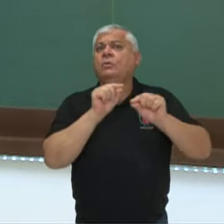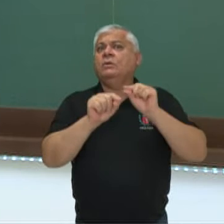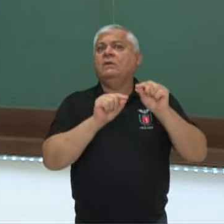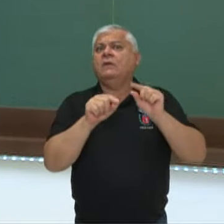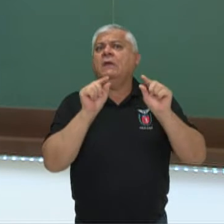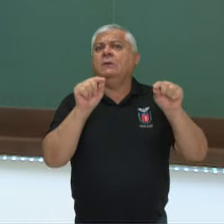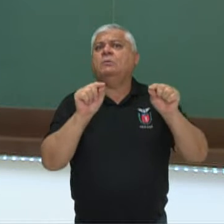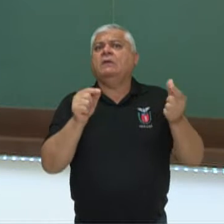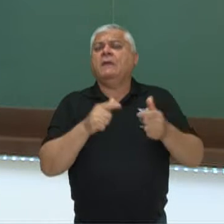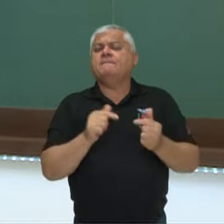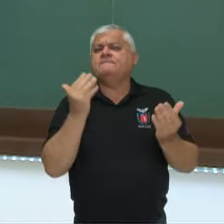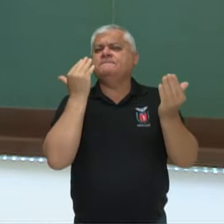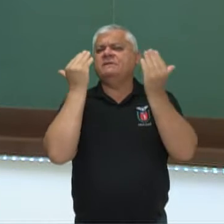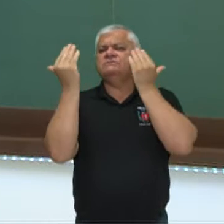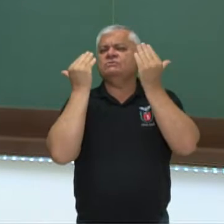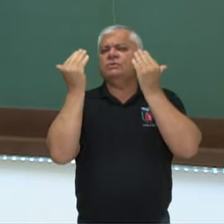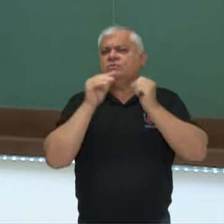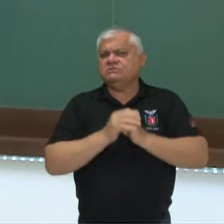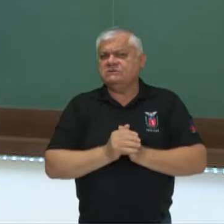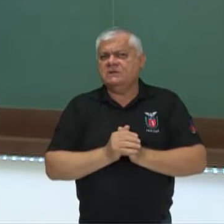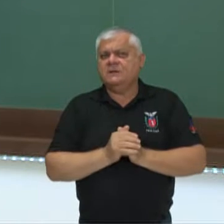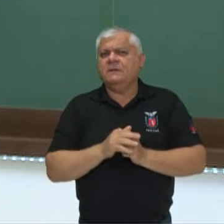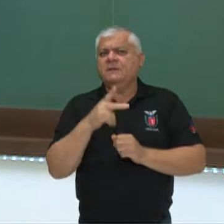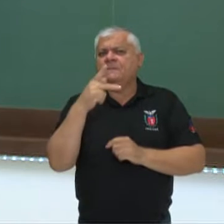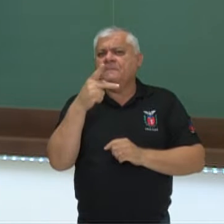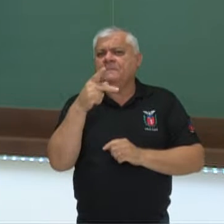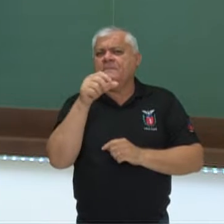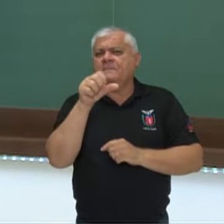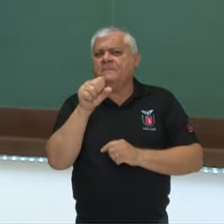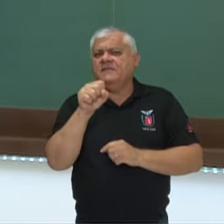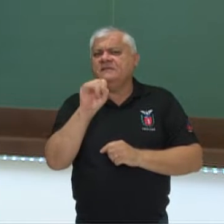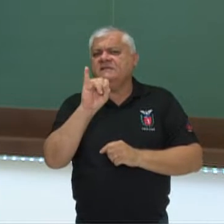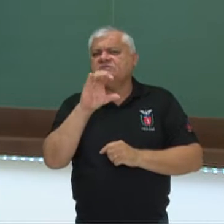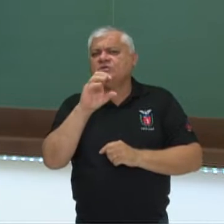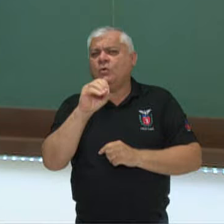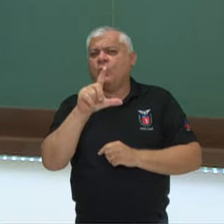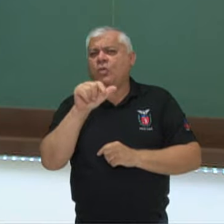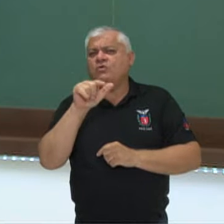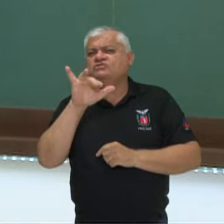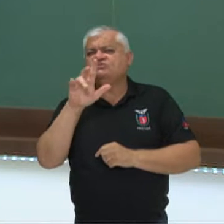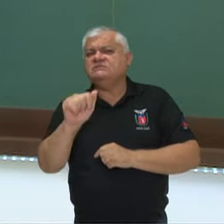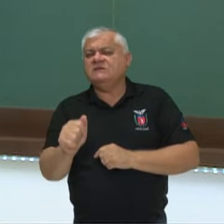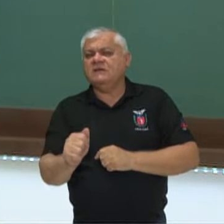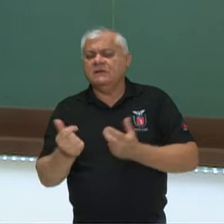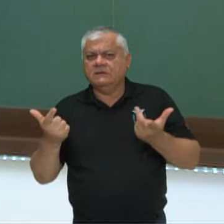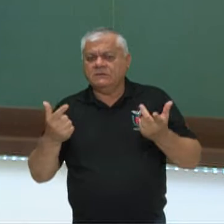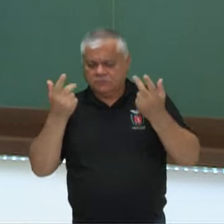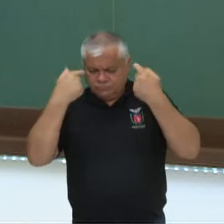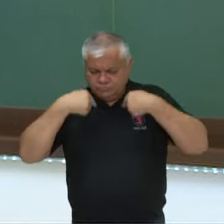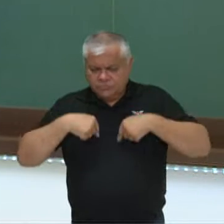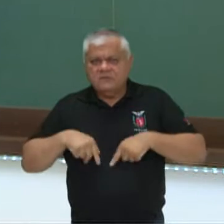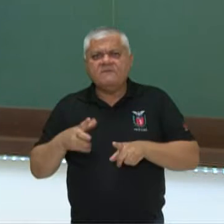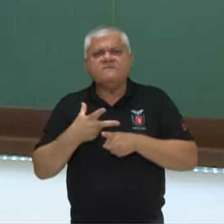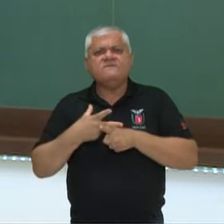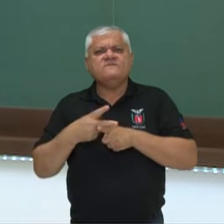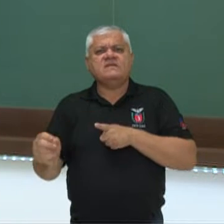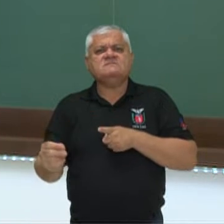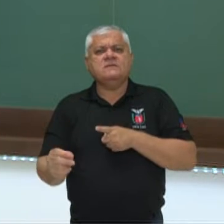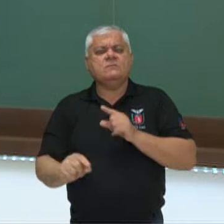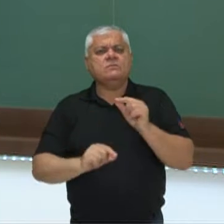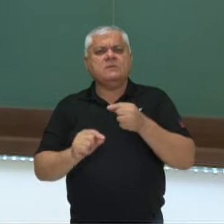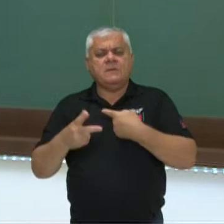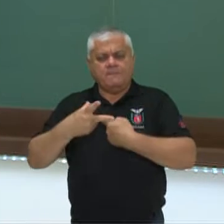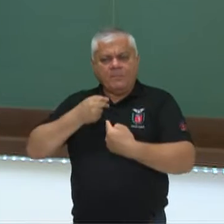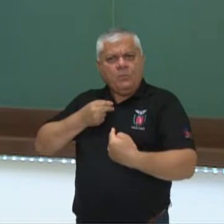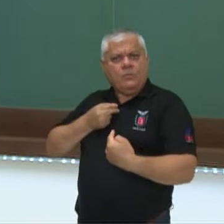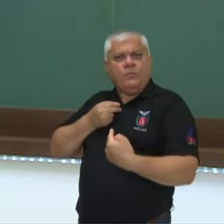essa psicologia. Observem que essa é uma palavra extremamente moderna, né, de um vencido. Um vencido aqui não se trata de apenas uma pessoa,